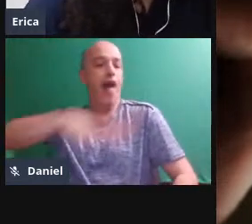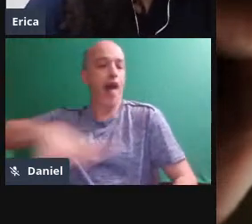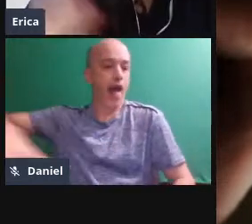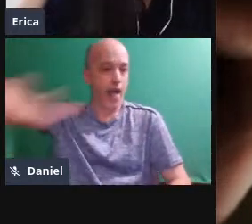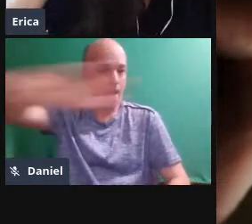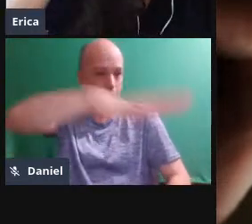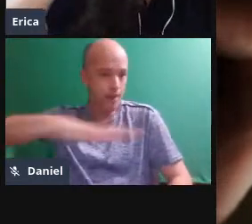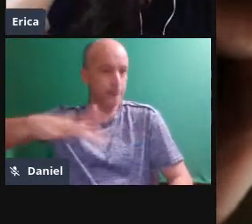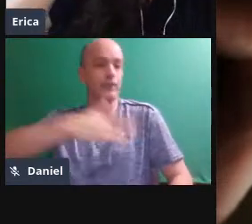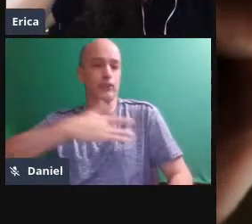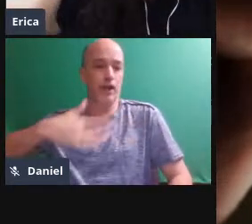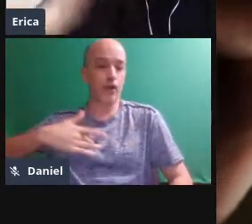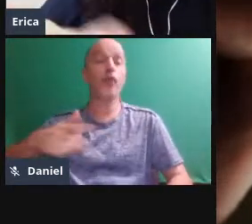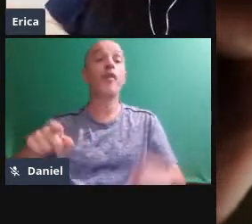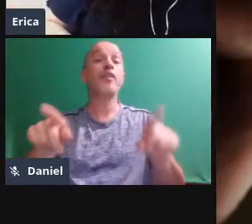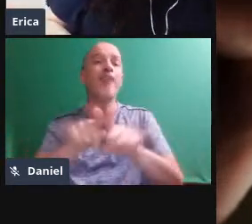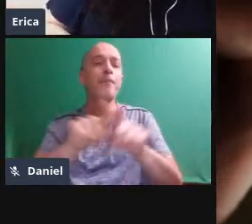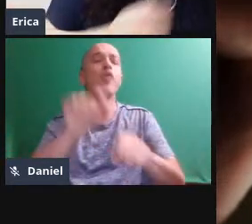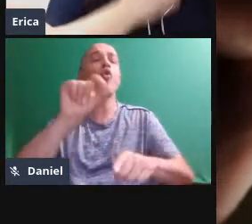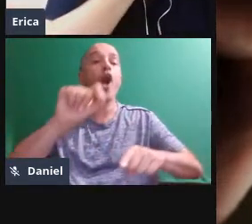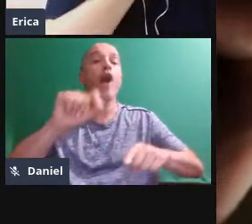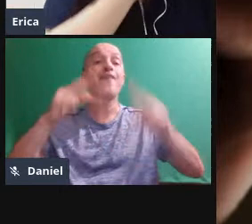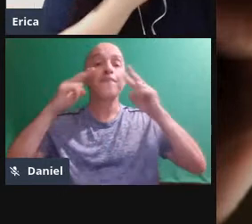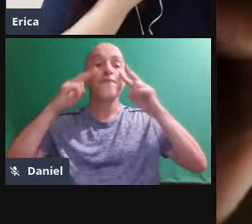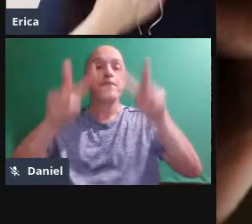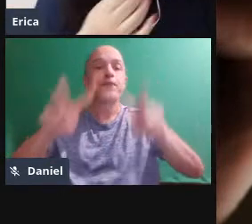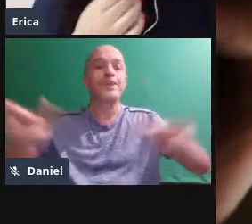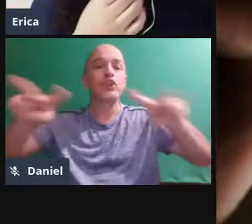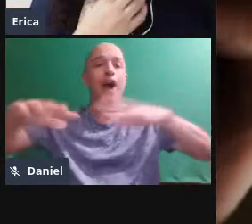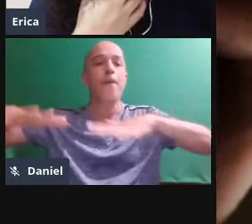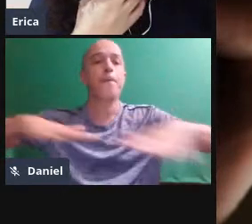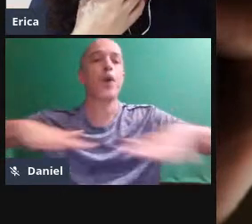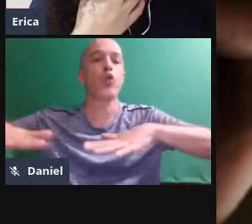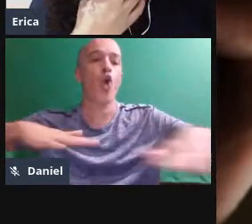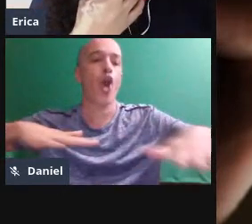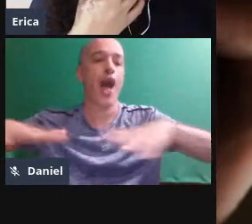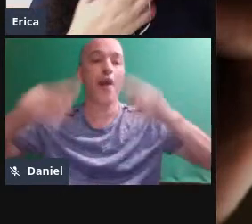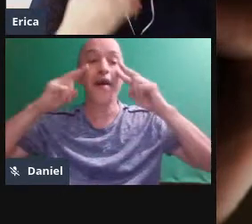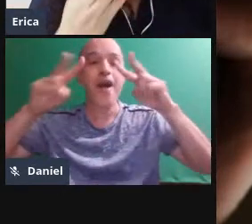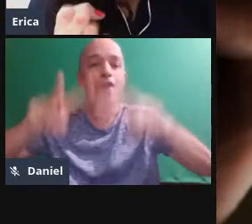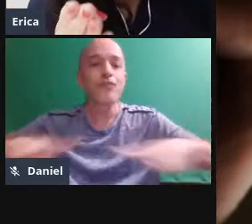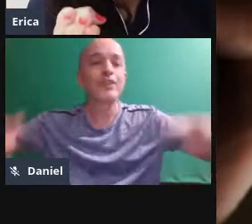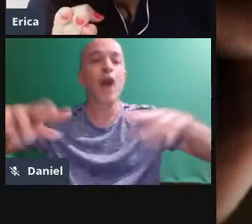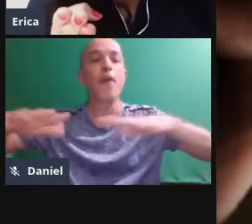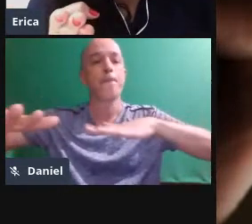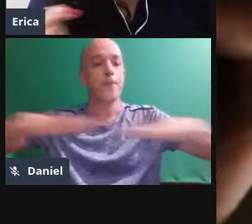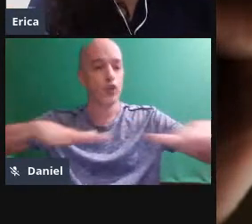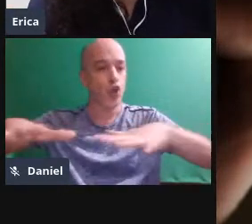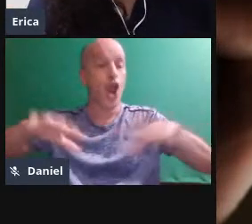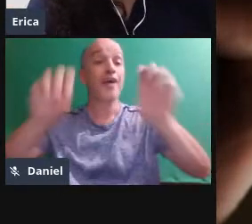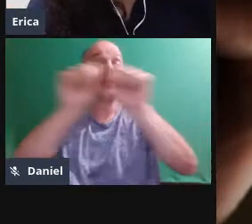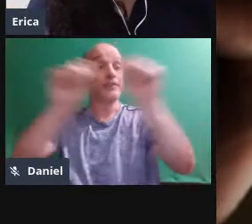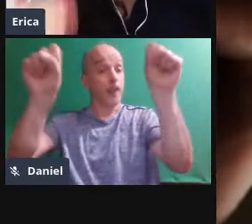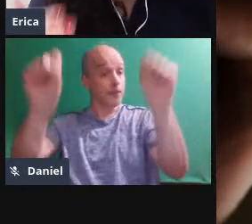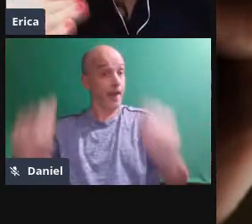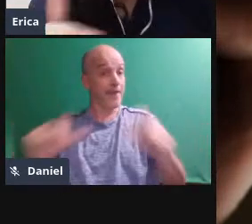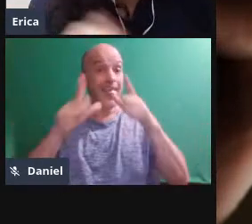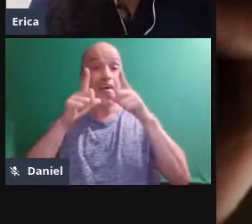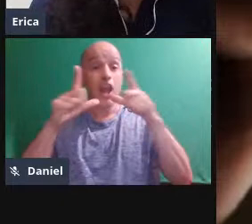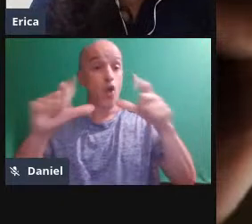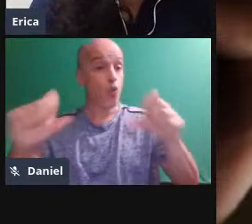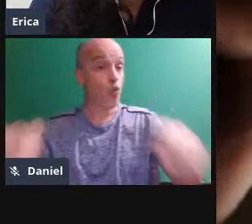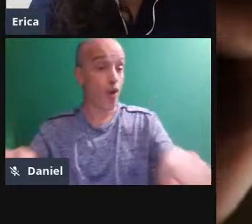uma lei muito longa, né? Mas nós temos essa questão da essa lei 10.436